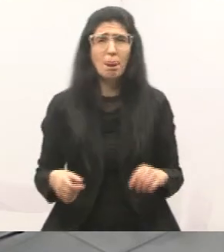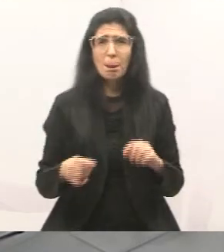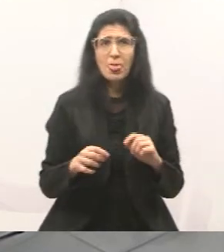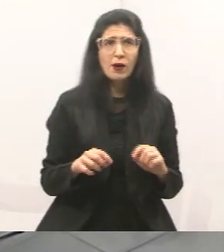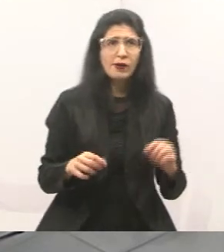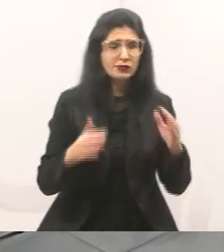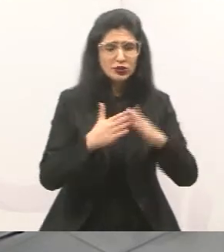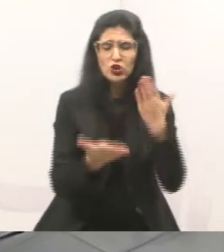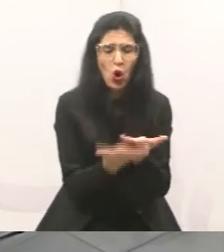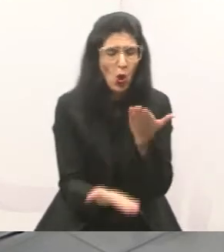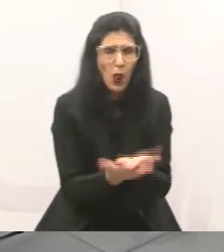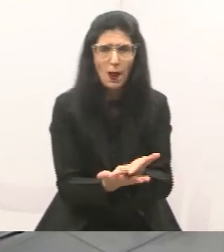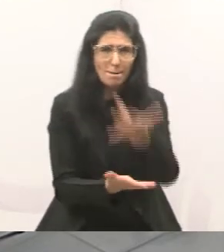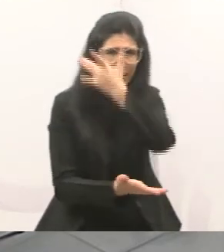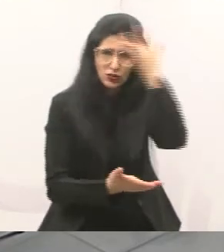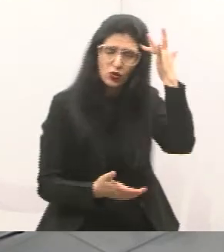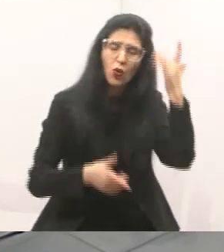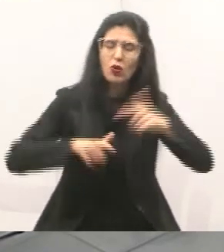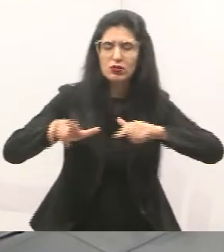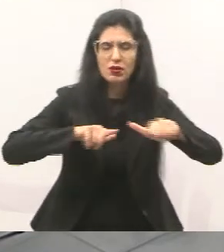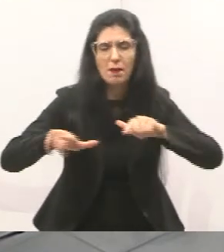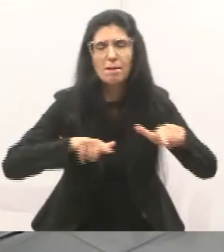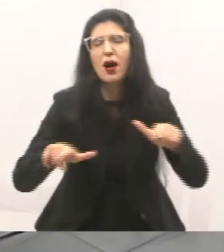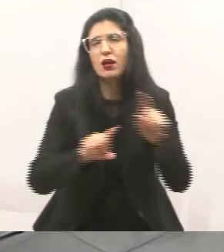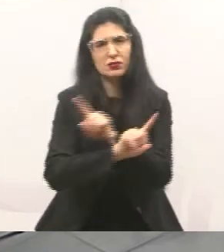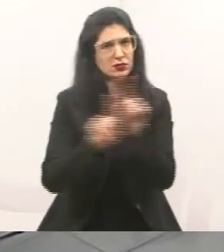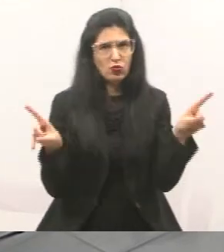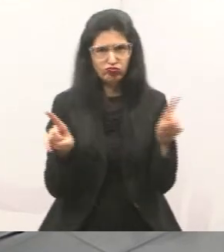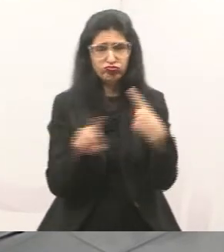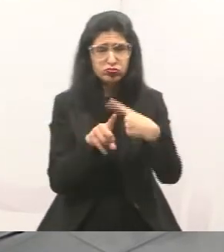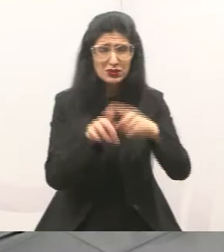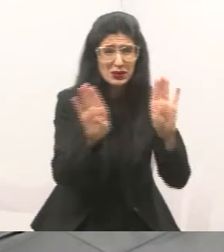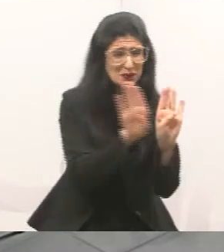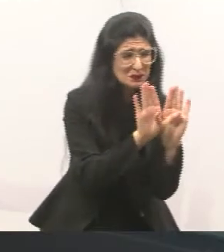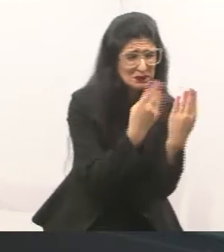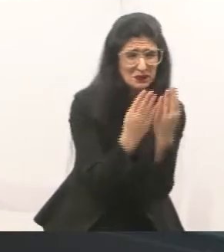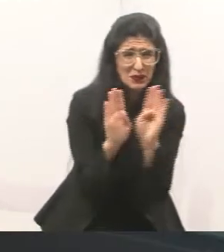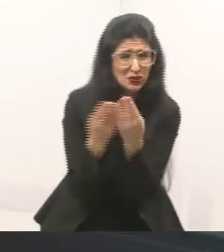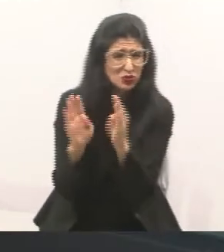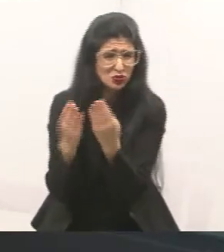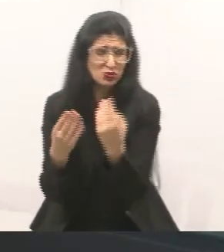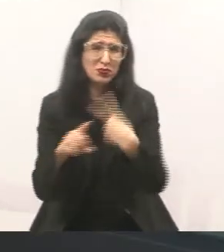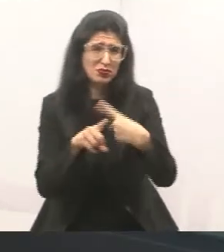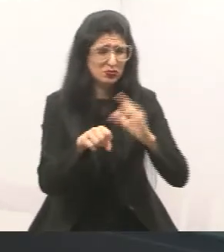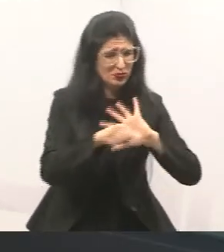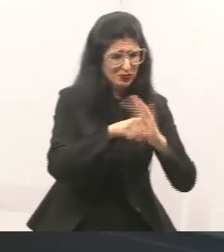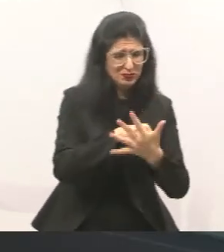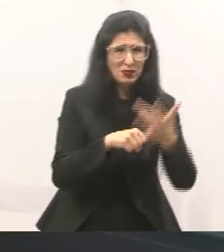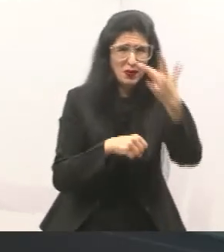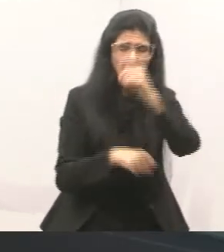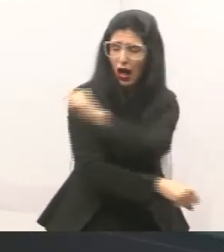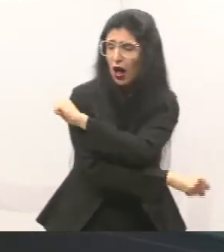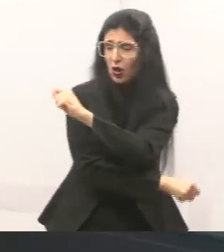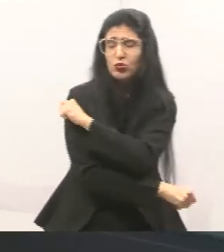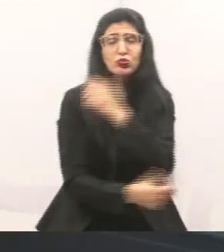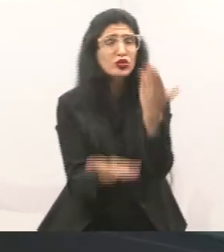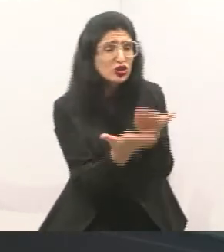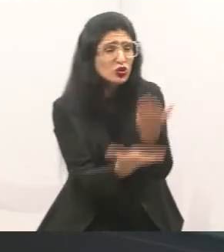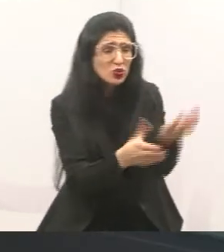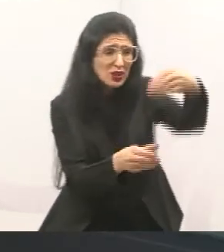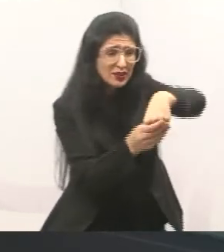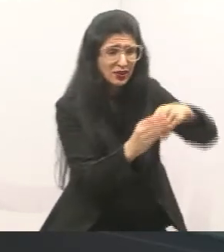vê, principalmente na área do Parque Santo Antônio, Esperança, muitas escolas sendo tomadas pelo mato. E até onde a gente sabe,